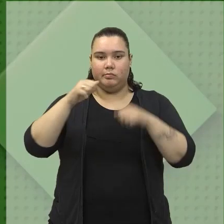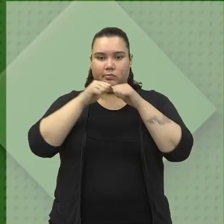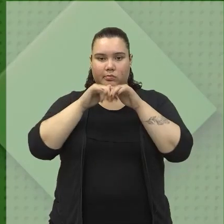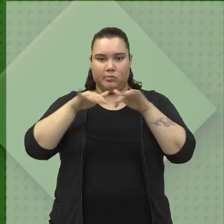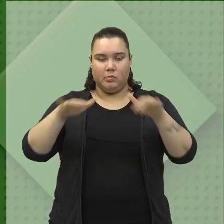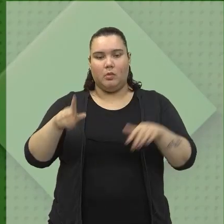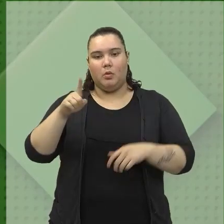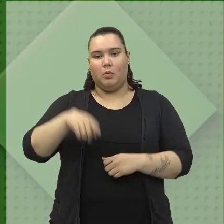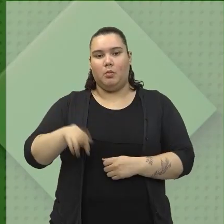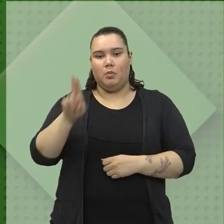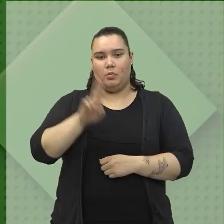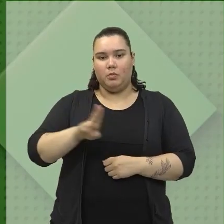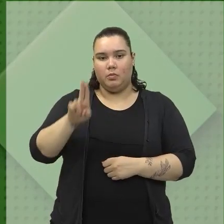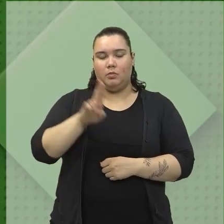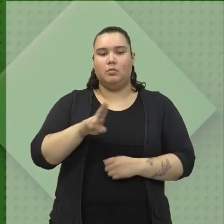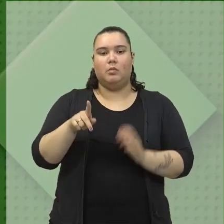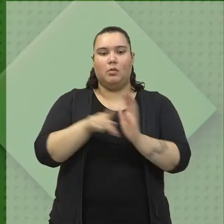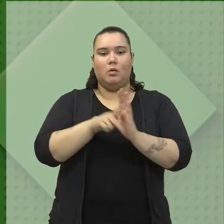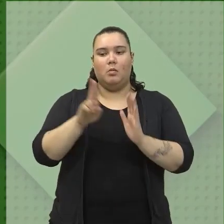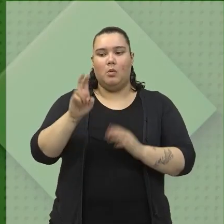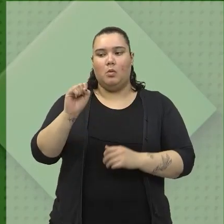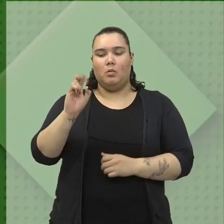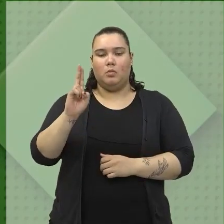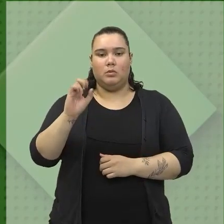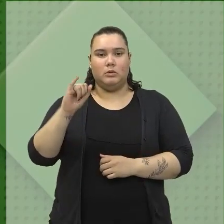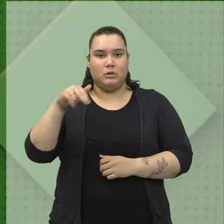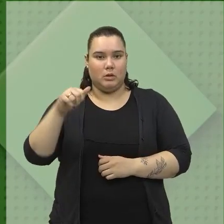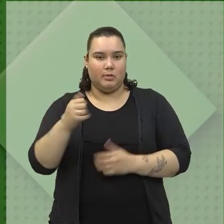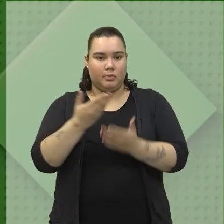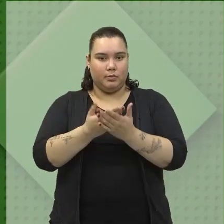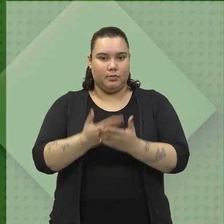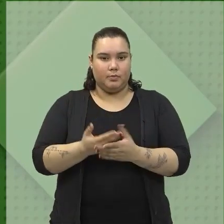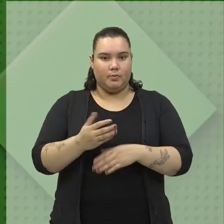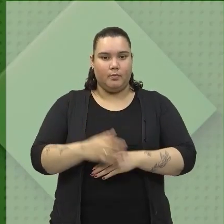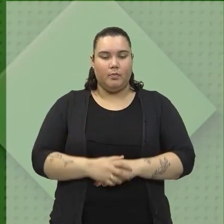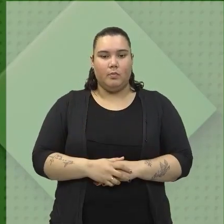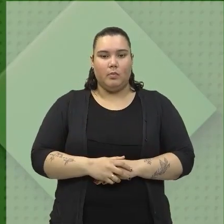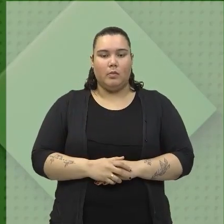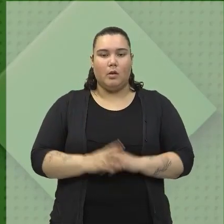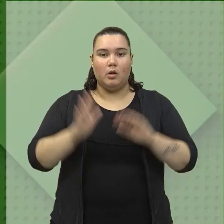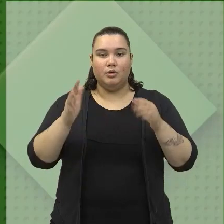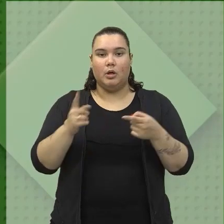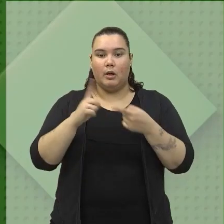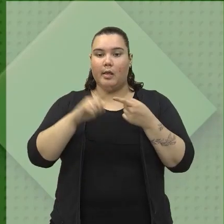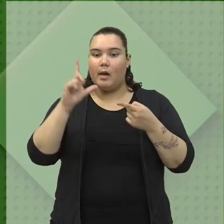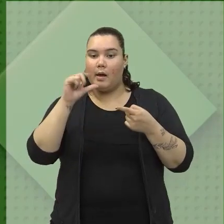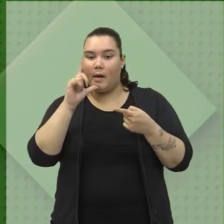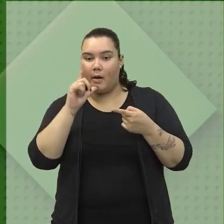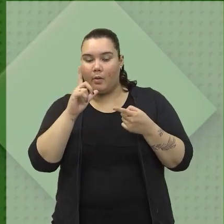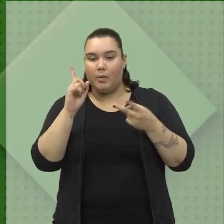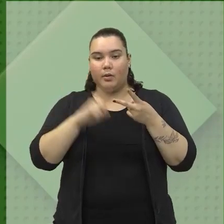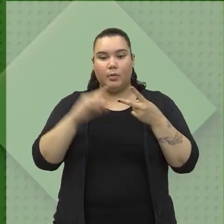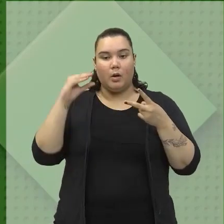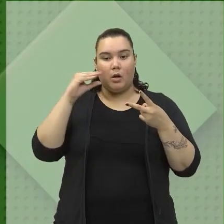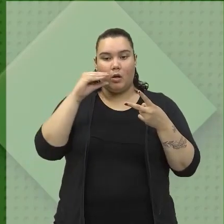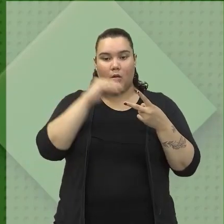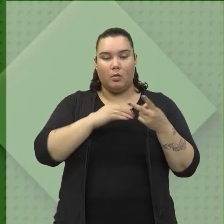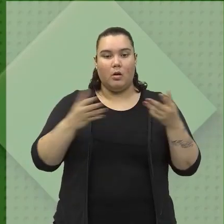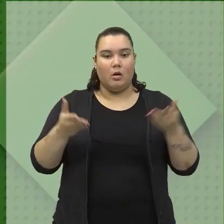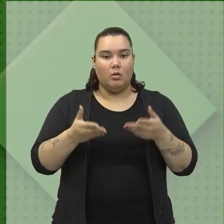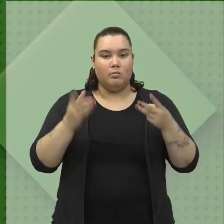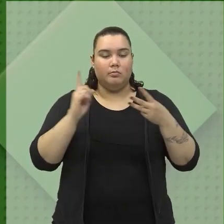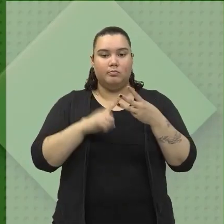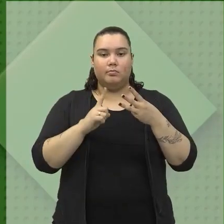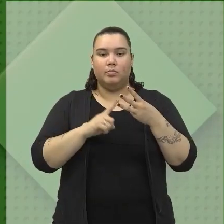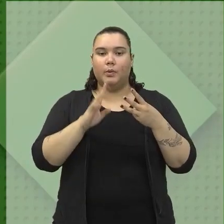sendo utilizadas ali no caso das usinas termoelétricas. Já vimos aí usina hidrelétrica, usina termoelétrica. Agora a gente